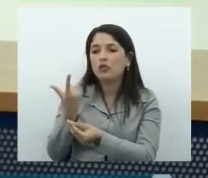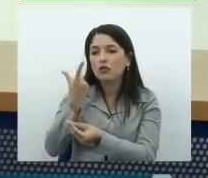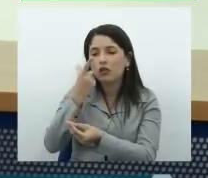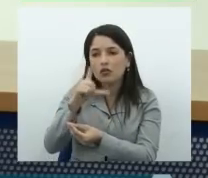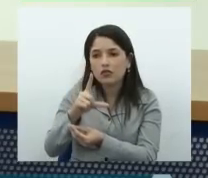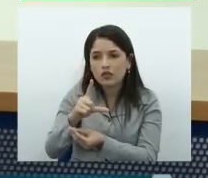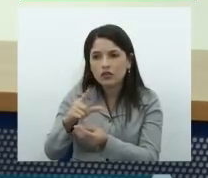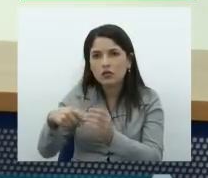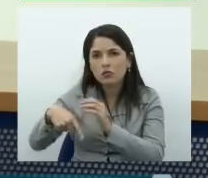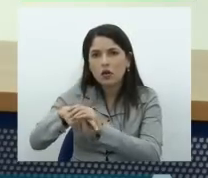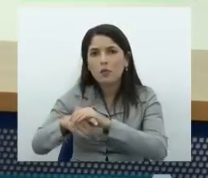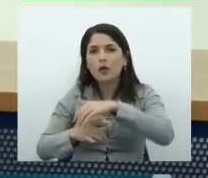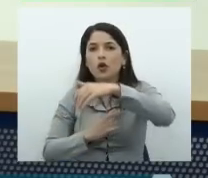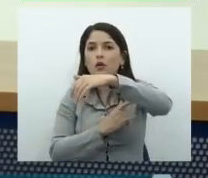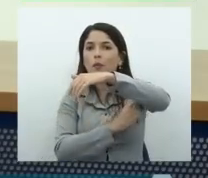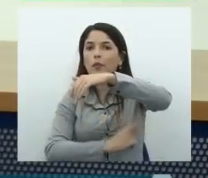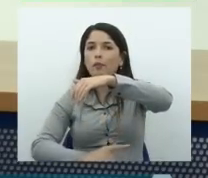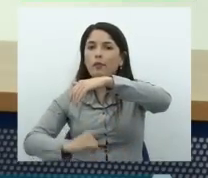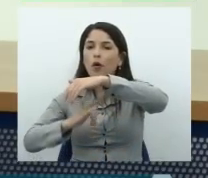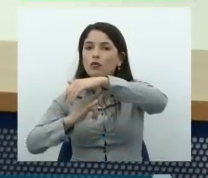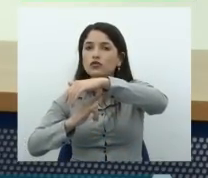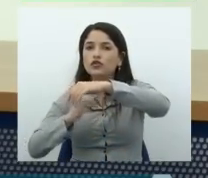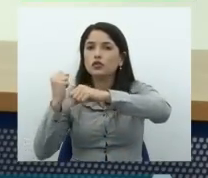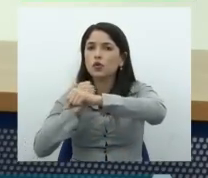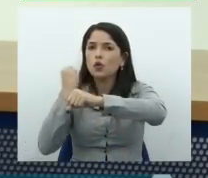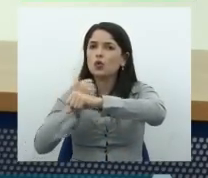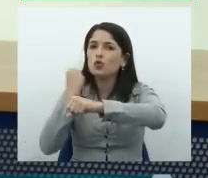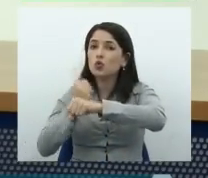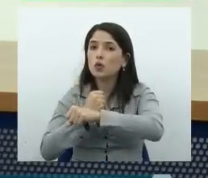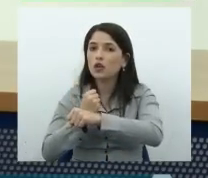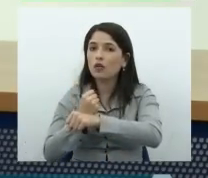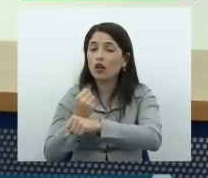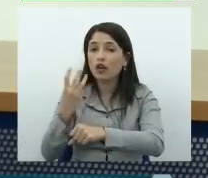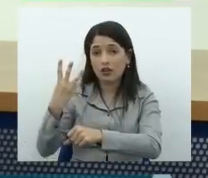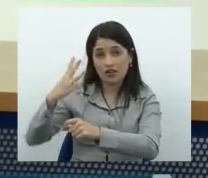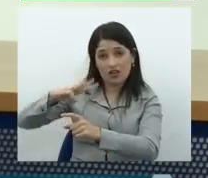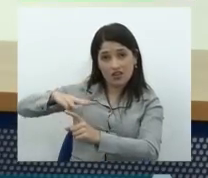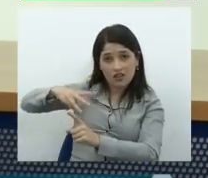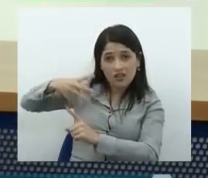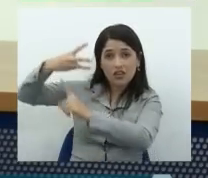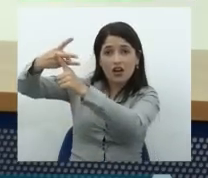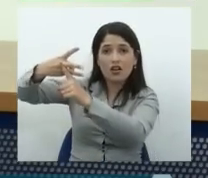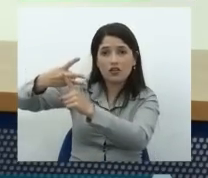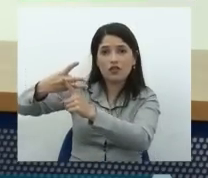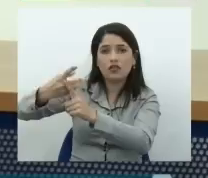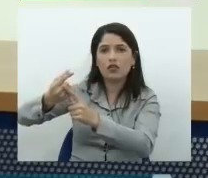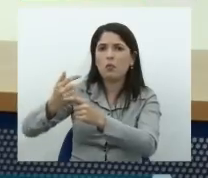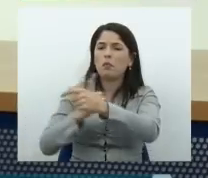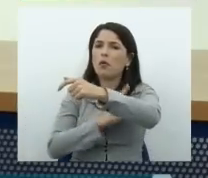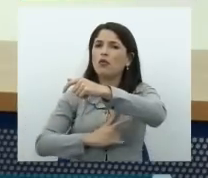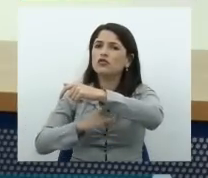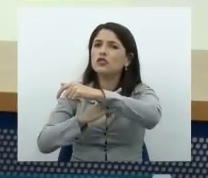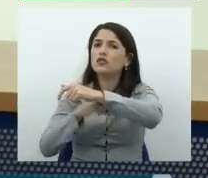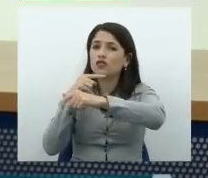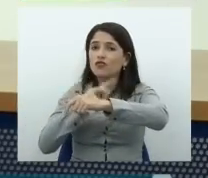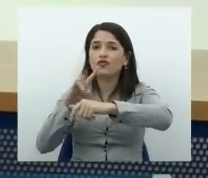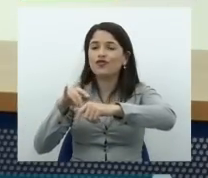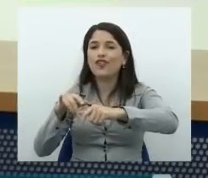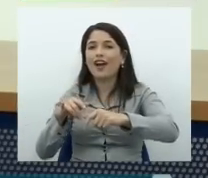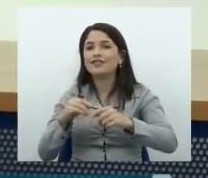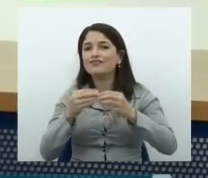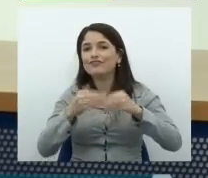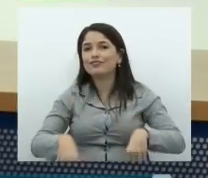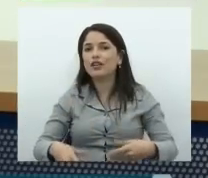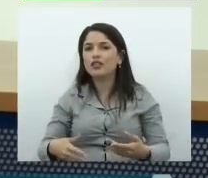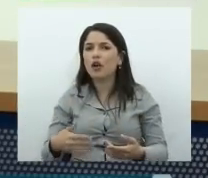está condenada engenheiramente e que custou 3 vezes mais e que se diz símbolo da cidade de Guarulhos, que é a ponte de Guarulhos? Isso é um absurdo, nós não podemos